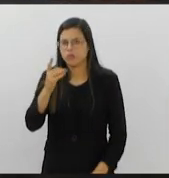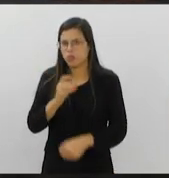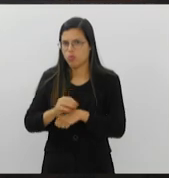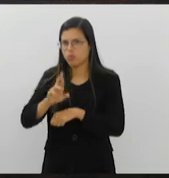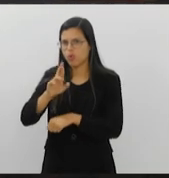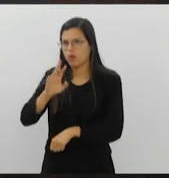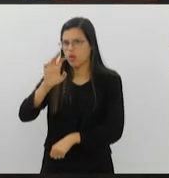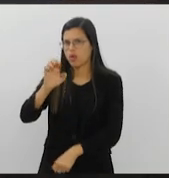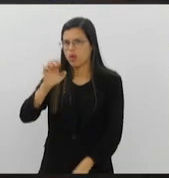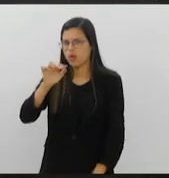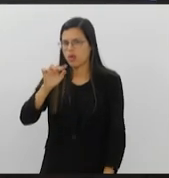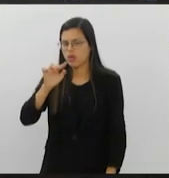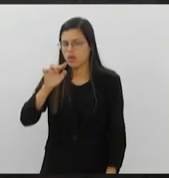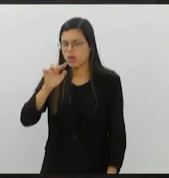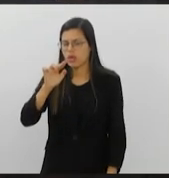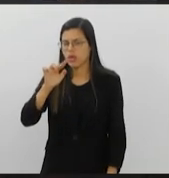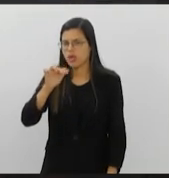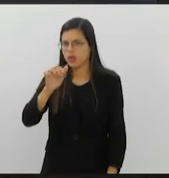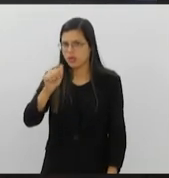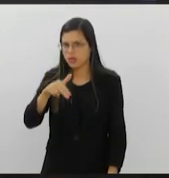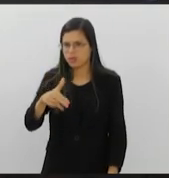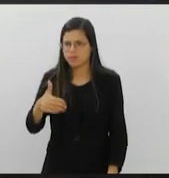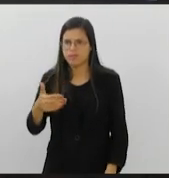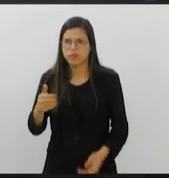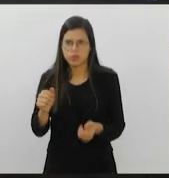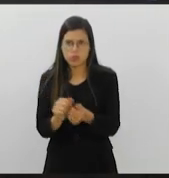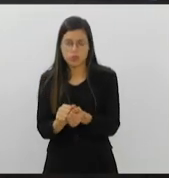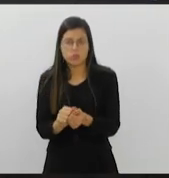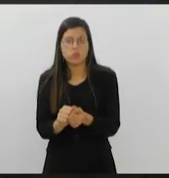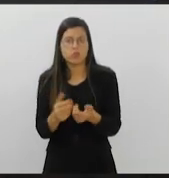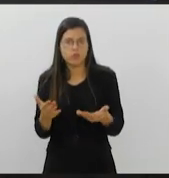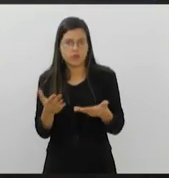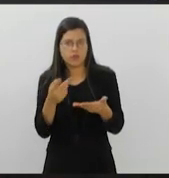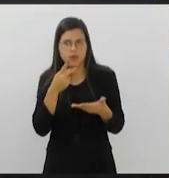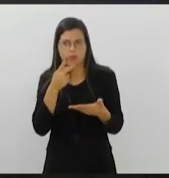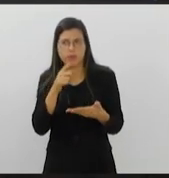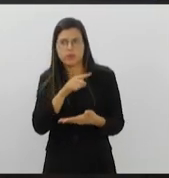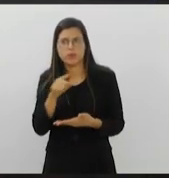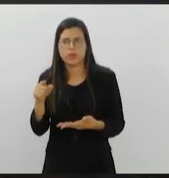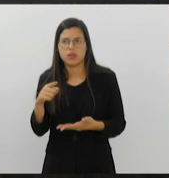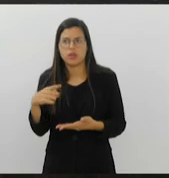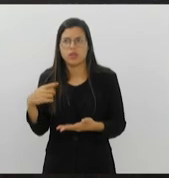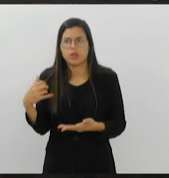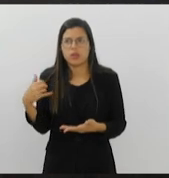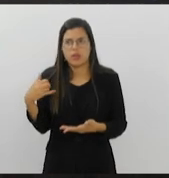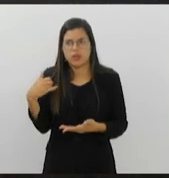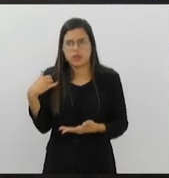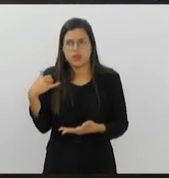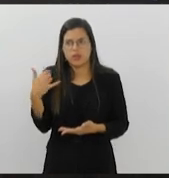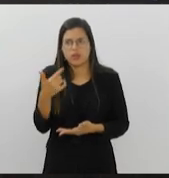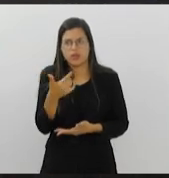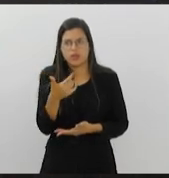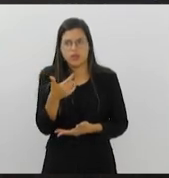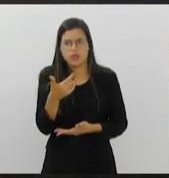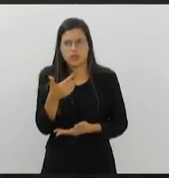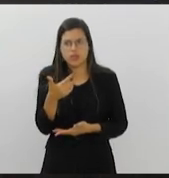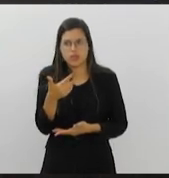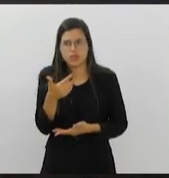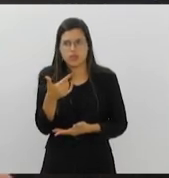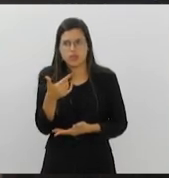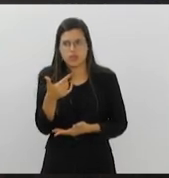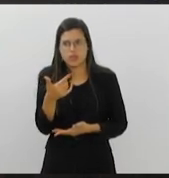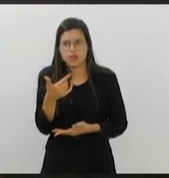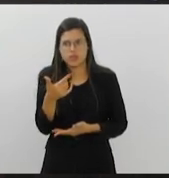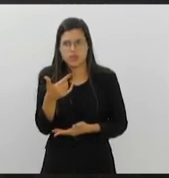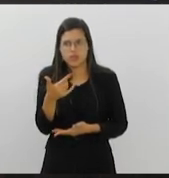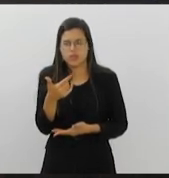conosco. Quero deixar claro para vocês, como a Murim bem colocou, eu fiquei 26 anos, entendo bem a luta de vocês, acompanhei